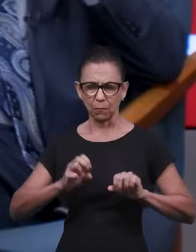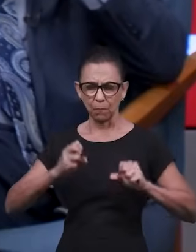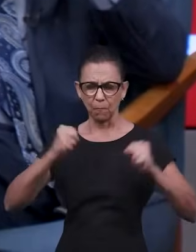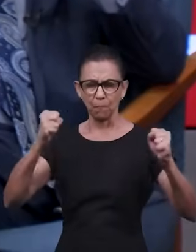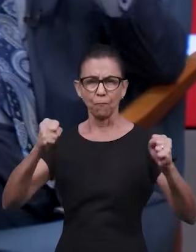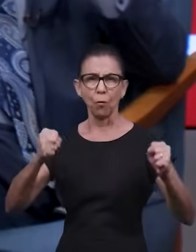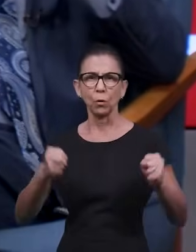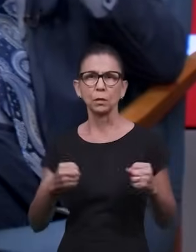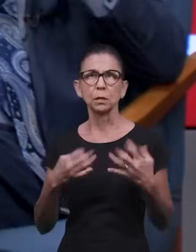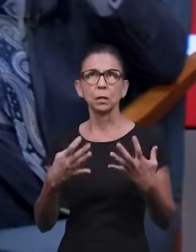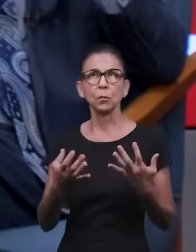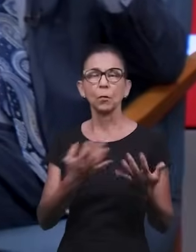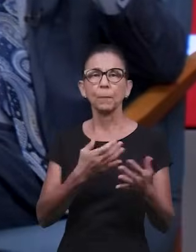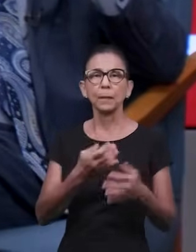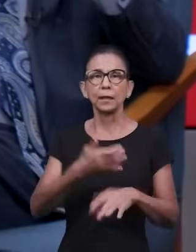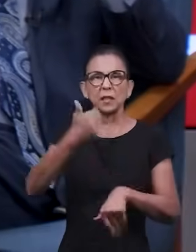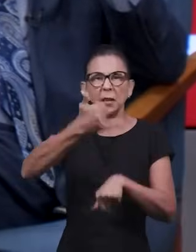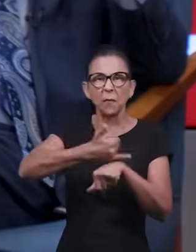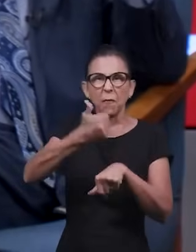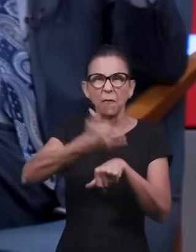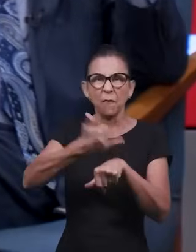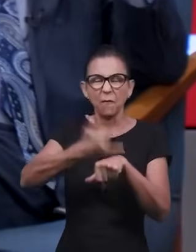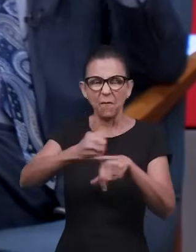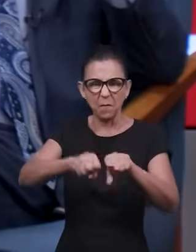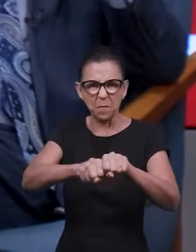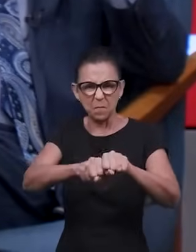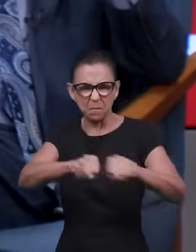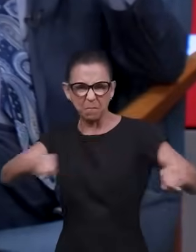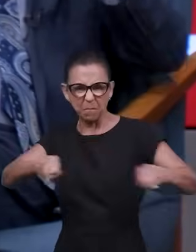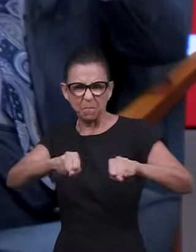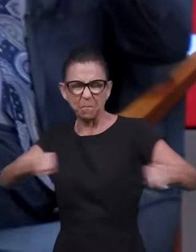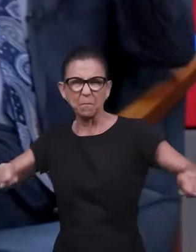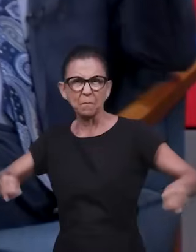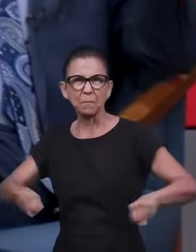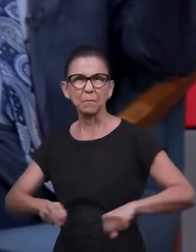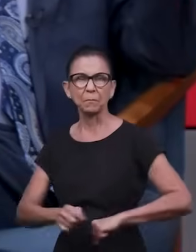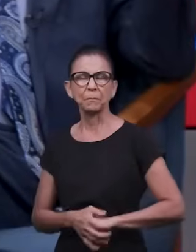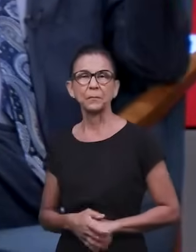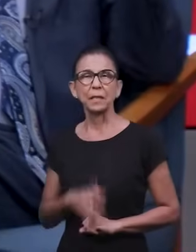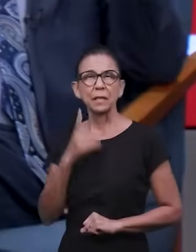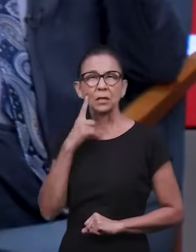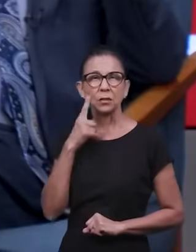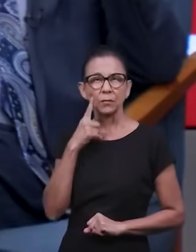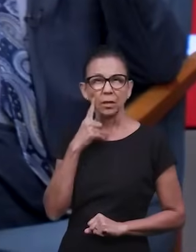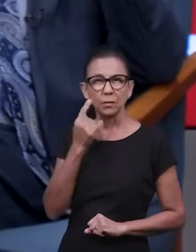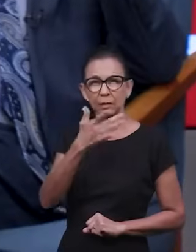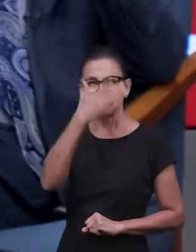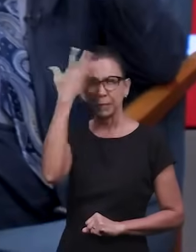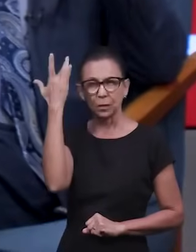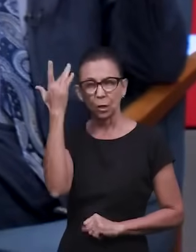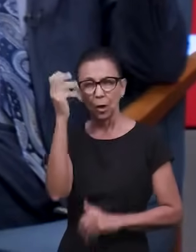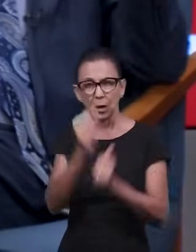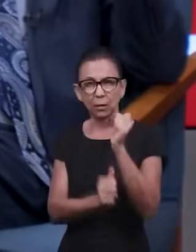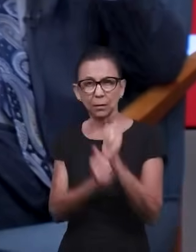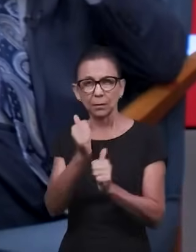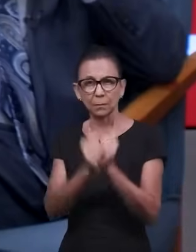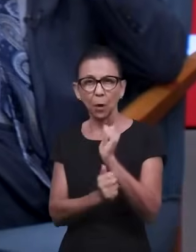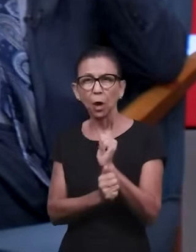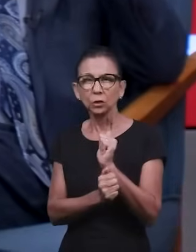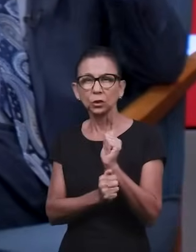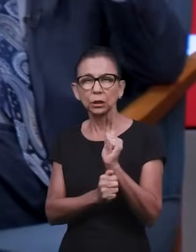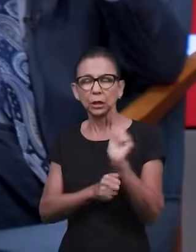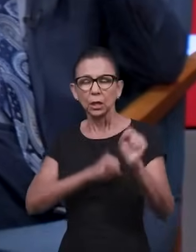performance você pode ver eles têm né o membro inferior as pernas muito finas Mas tem uma habilidade